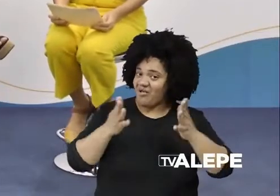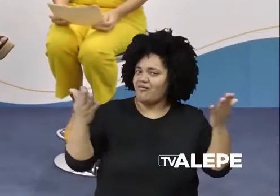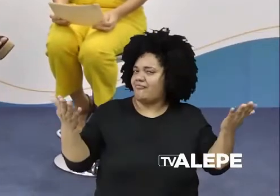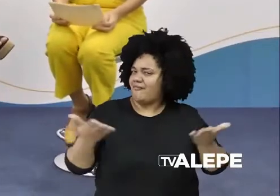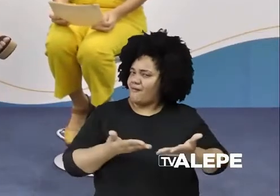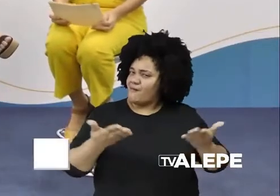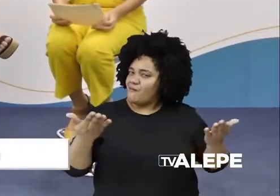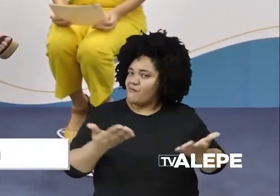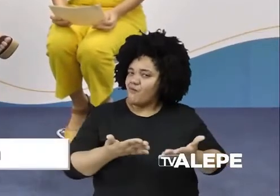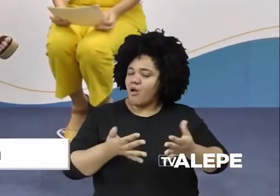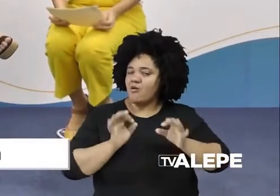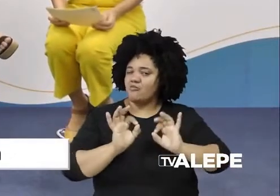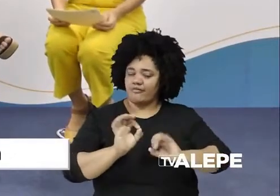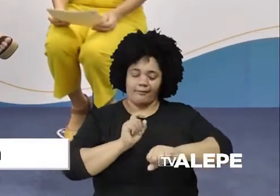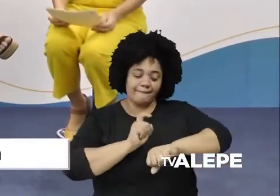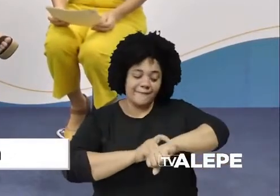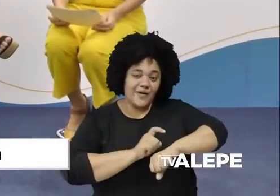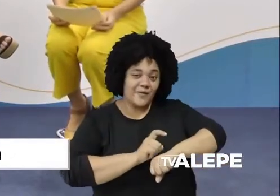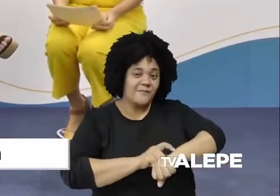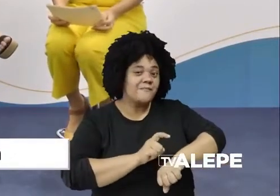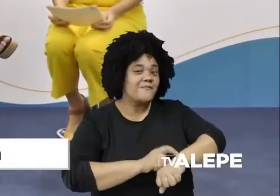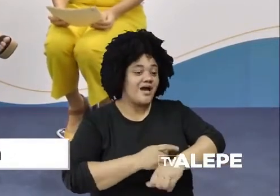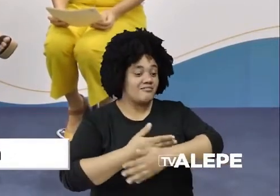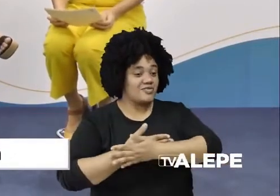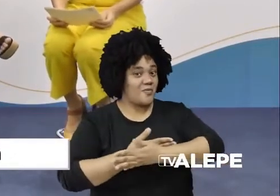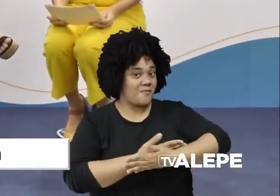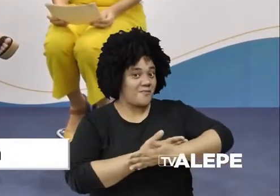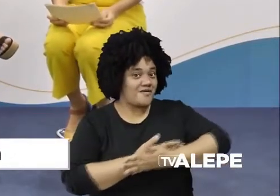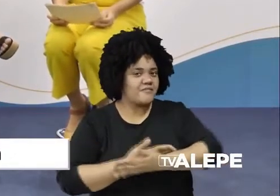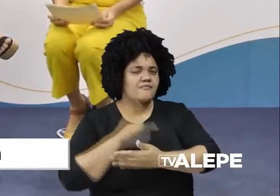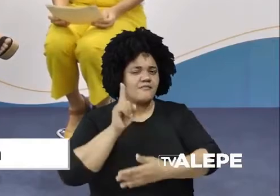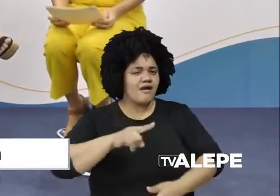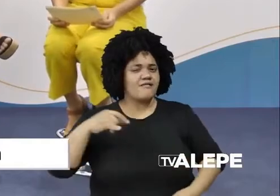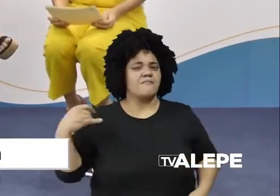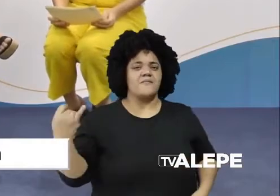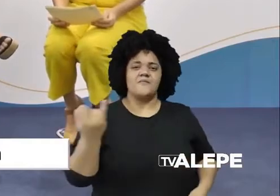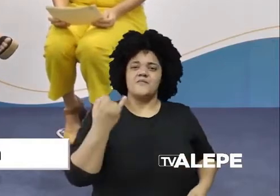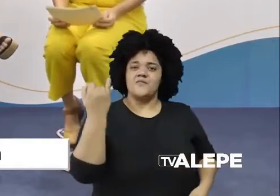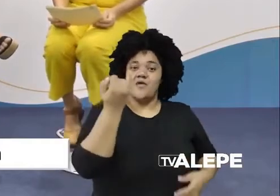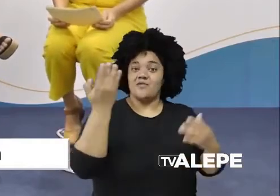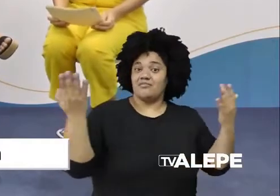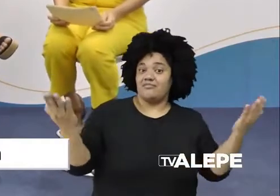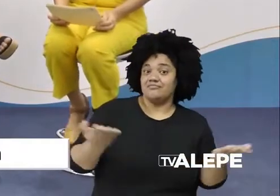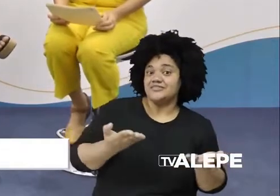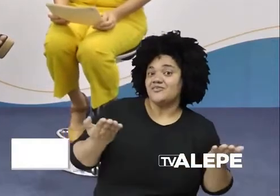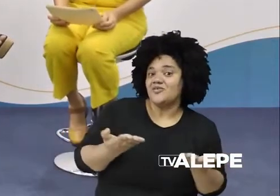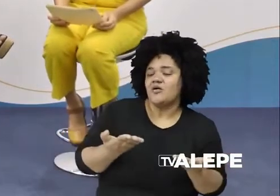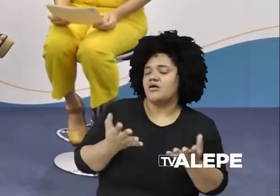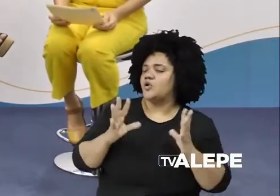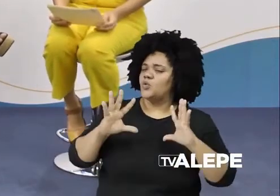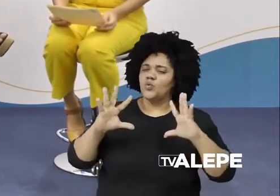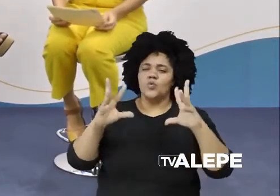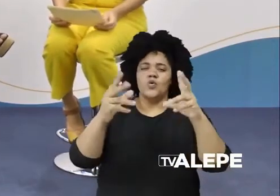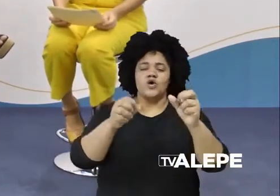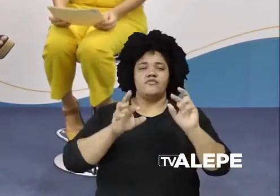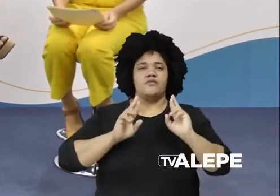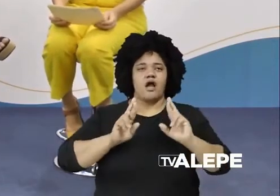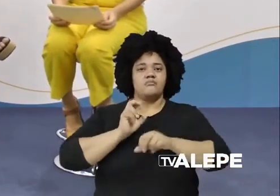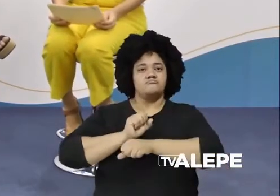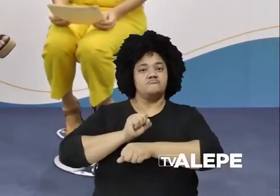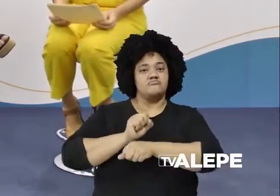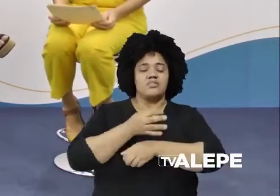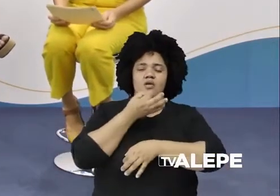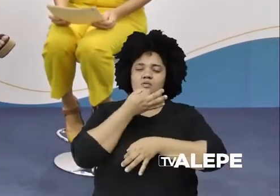Chegou o momento do bebê. É tão importante, tão significativo esse momento que todos ficam a esperar.